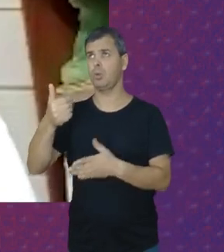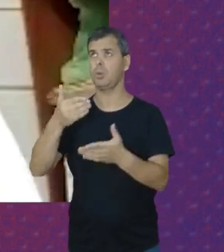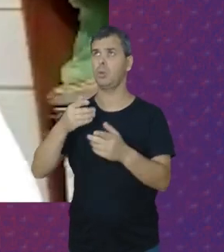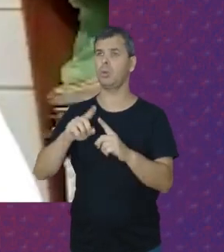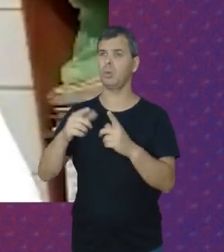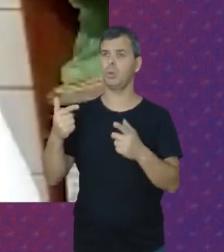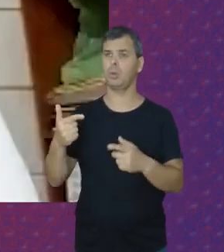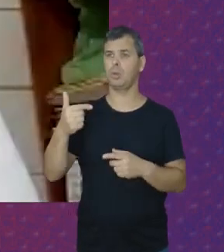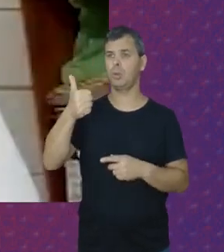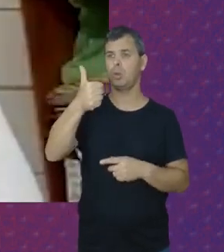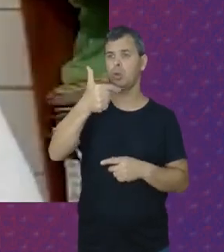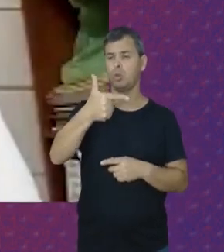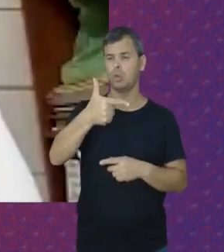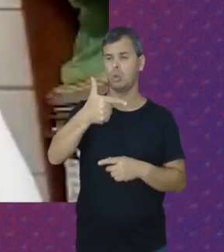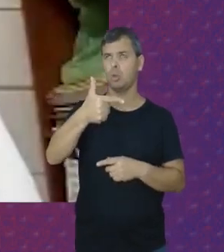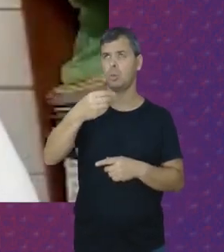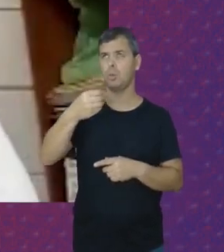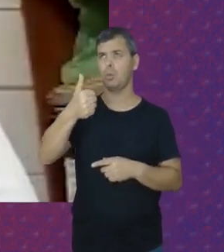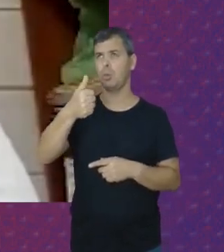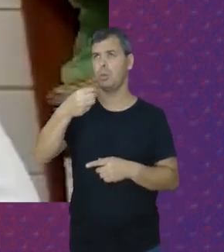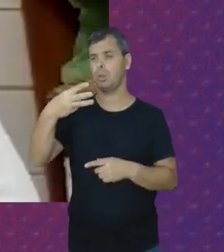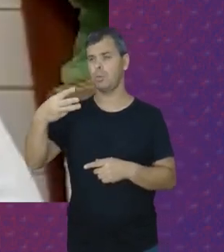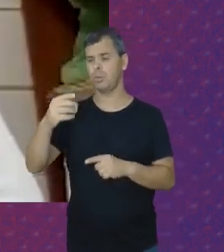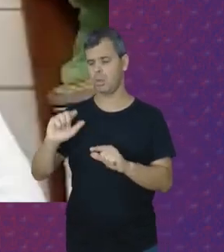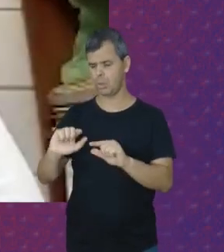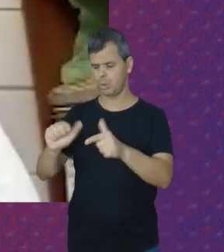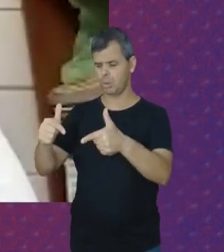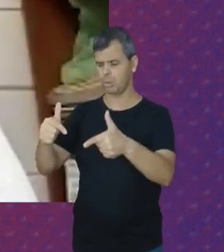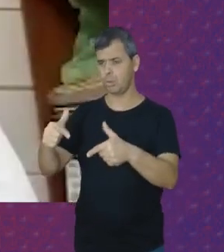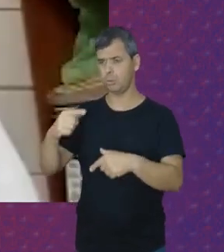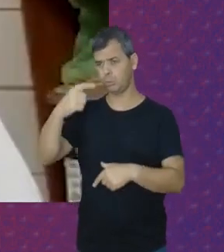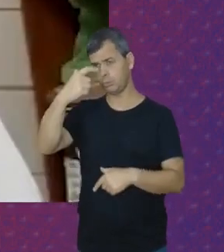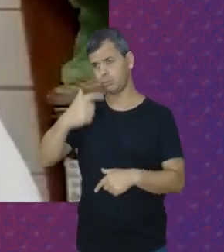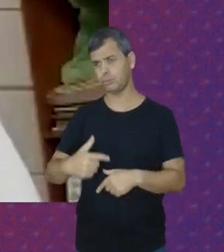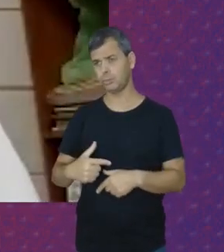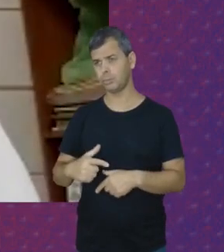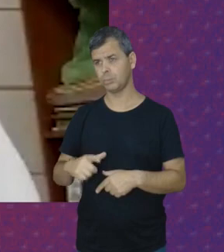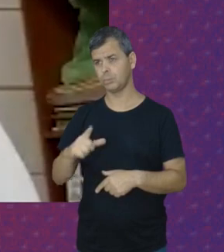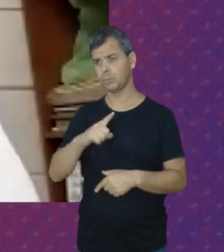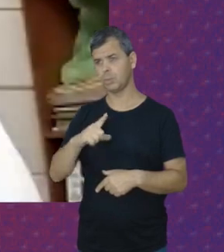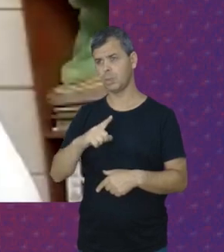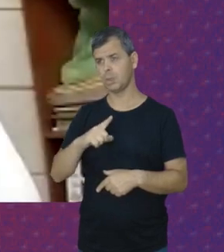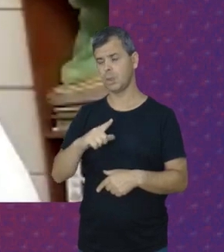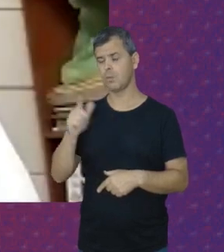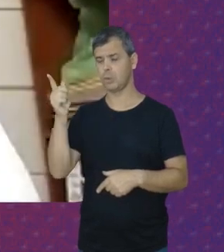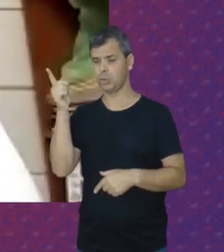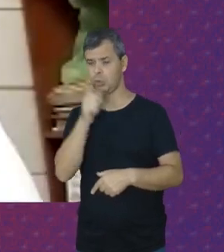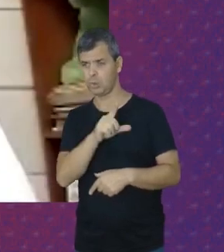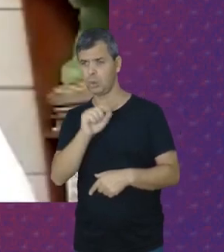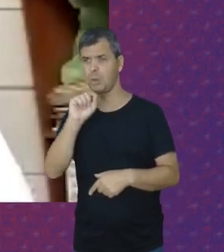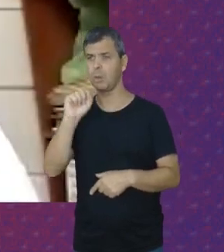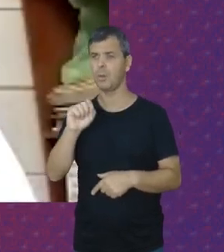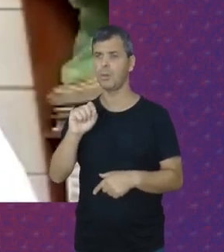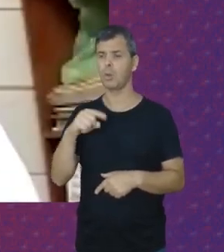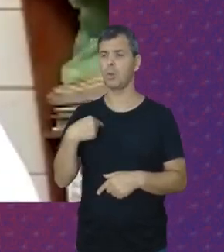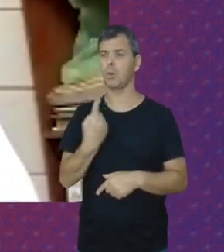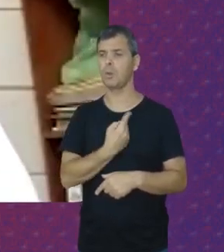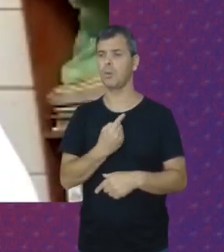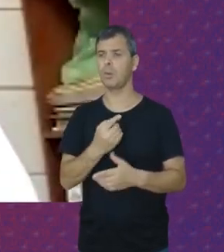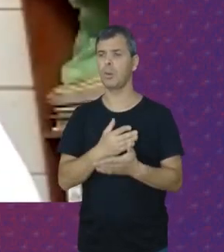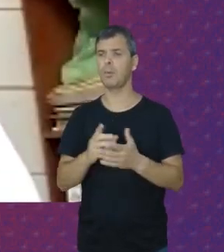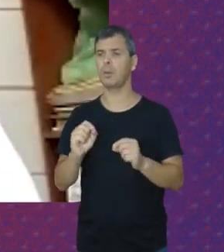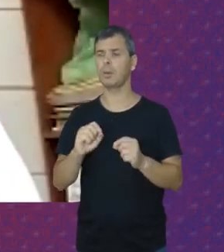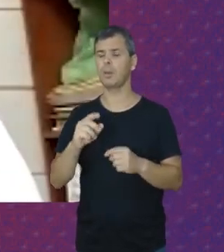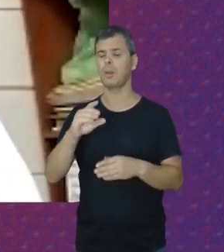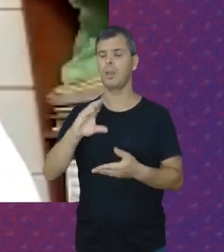em 2013, a nossa luta teve uma grande, grande conquista, que é o que vamos falar agora, que é